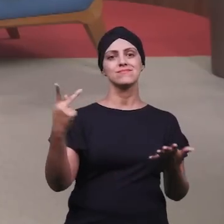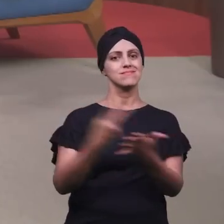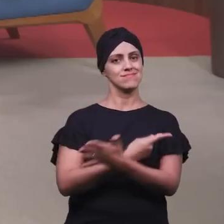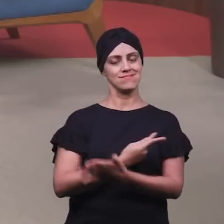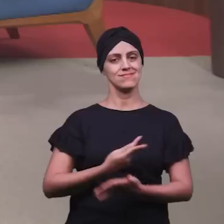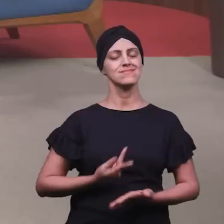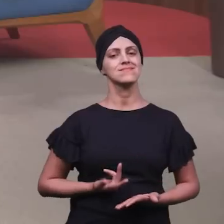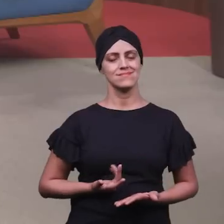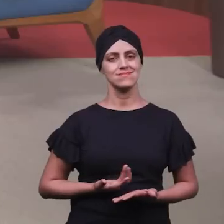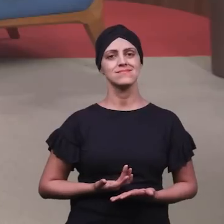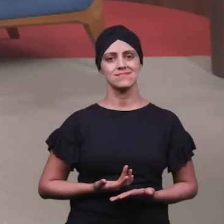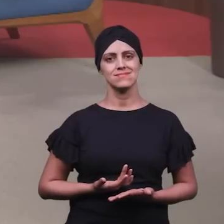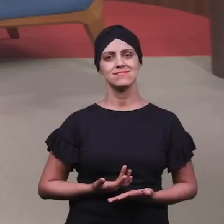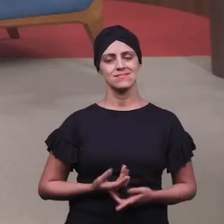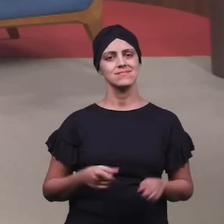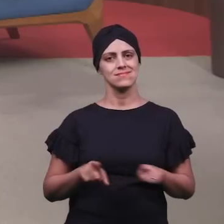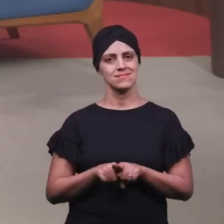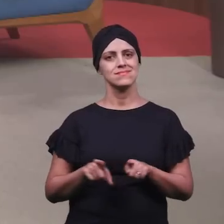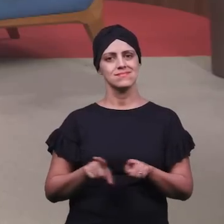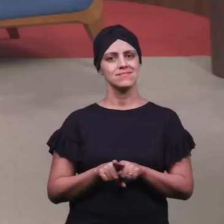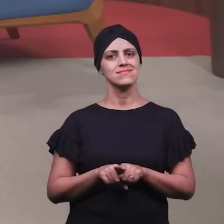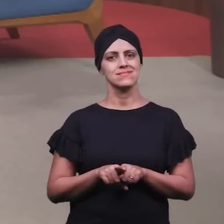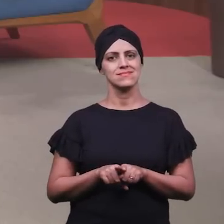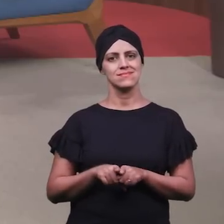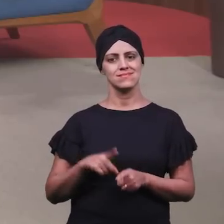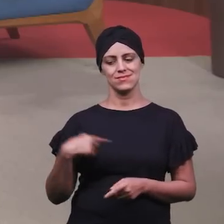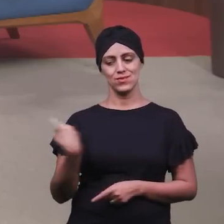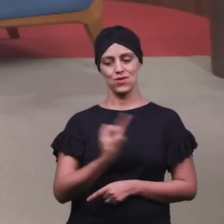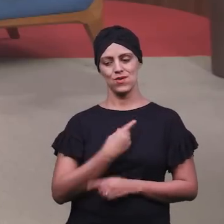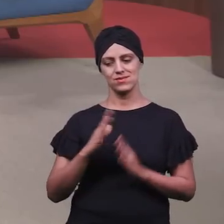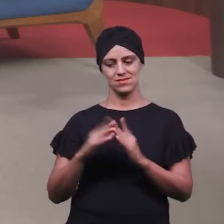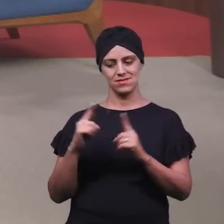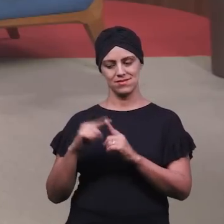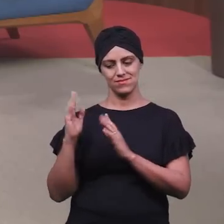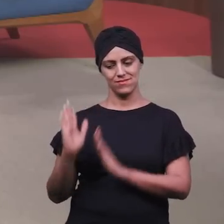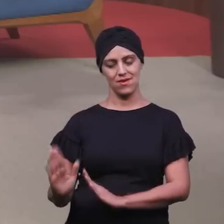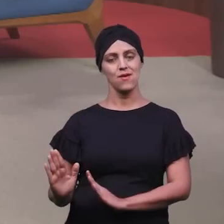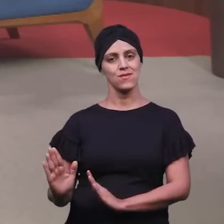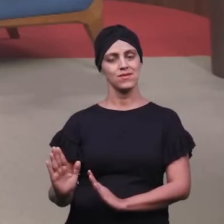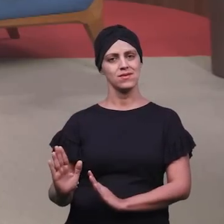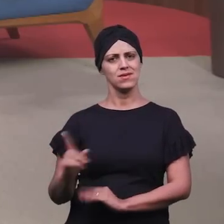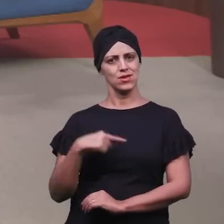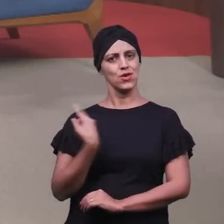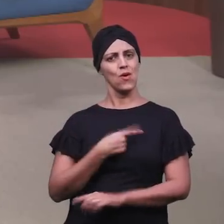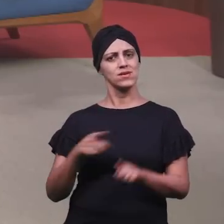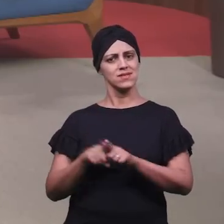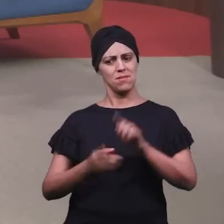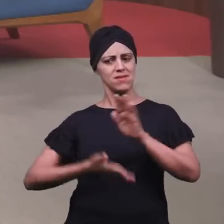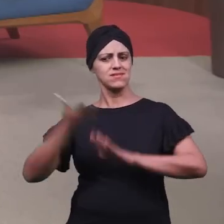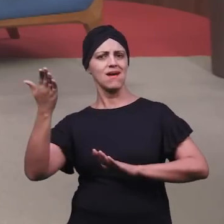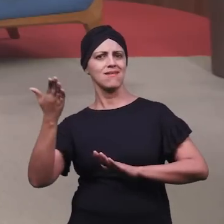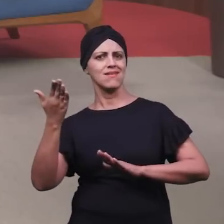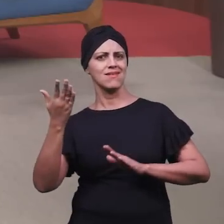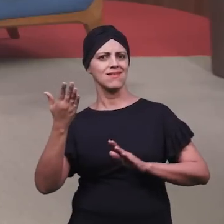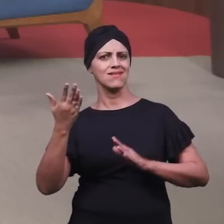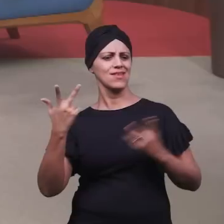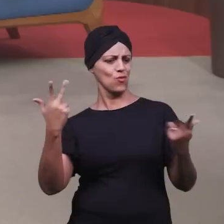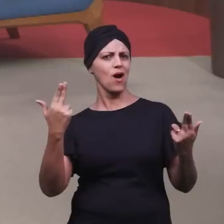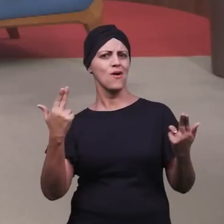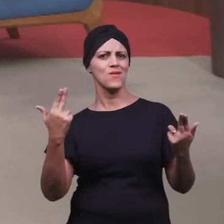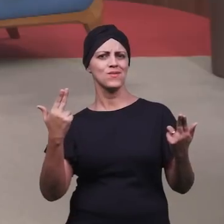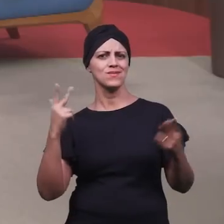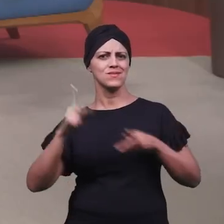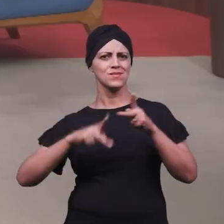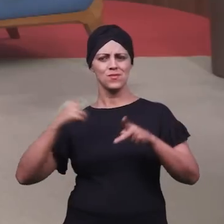que havia acontecido com Israel e uma profecia acerca daquilo que vai acontecer com a igreja. Nós vamos sair.